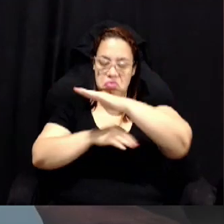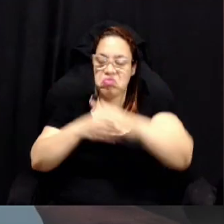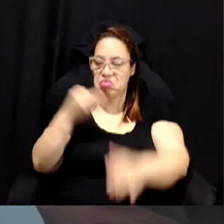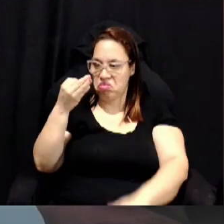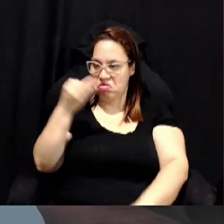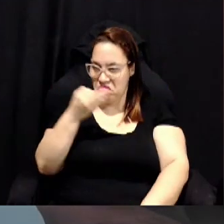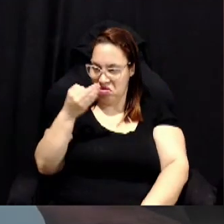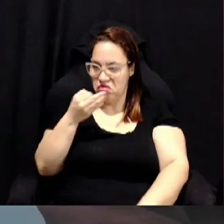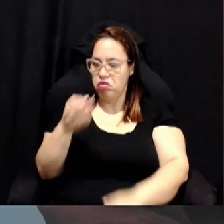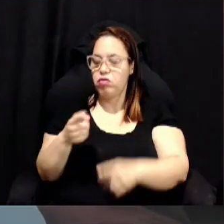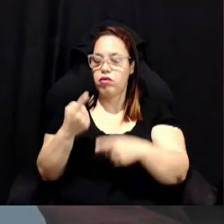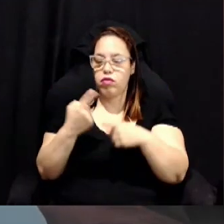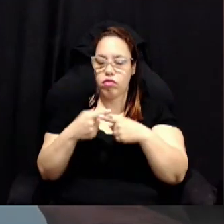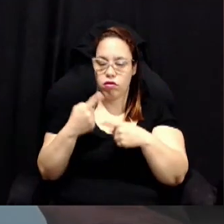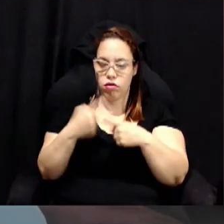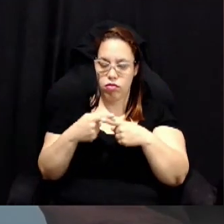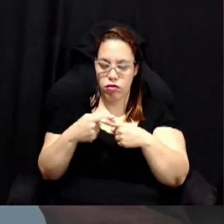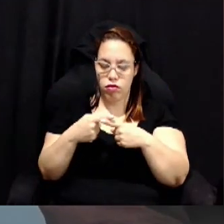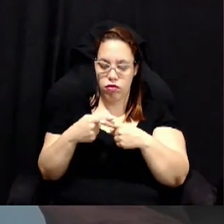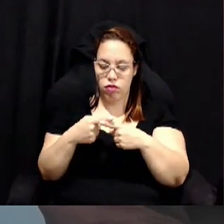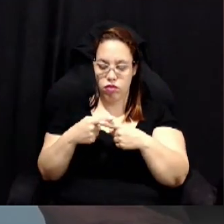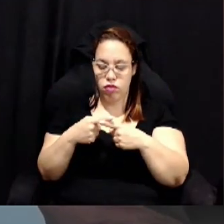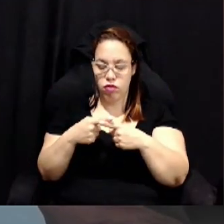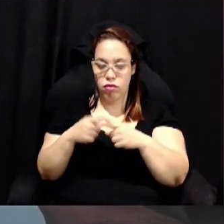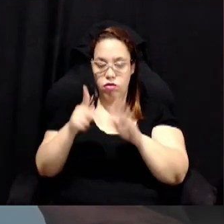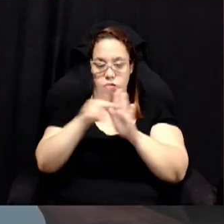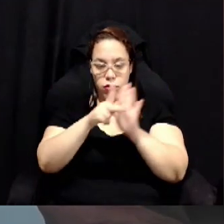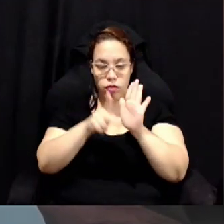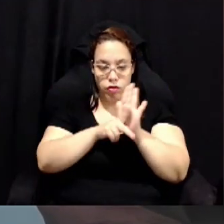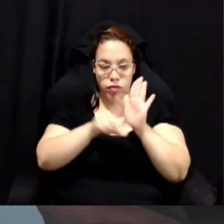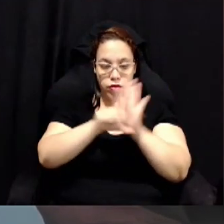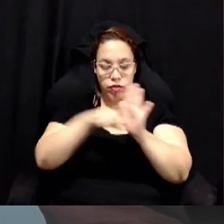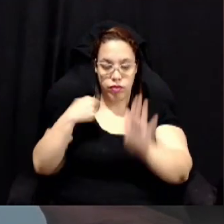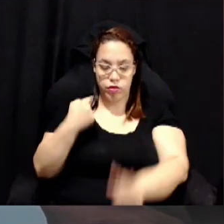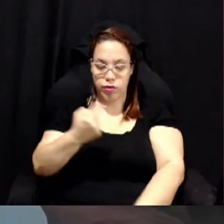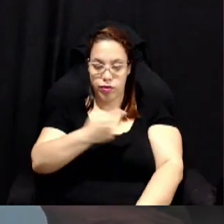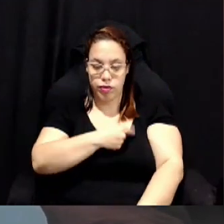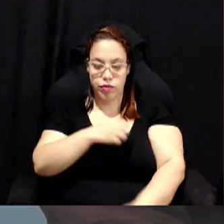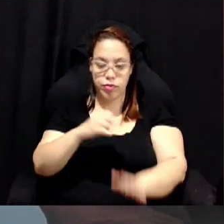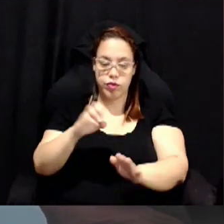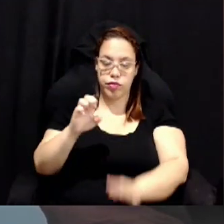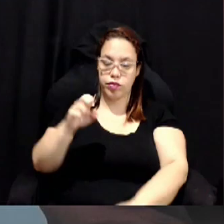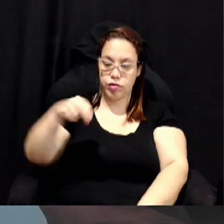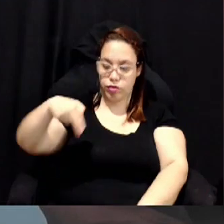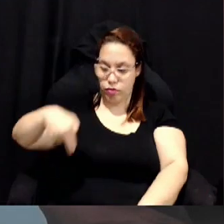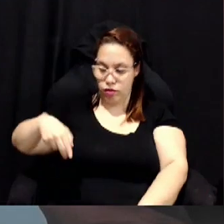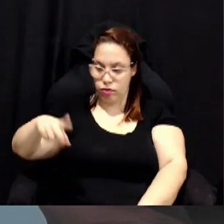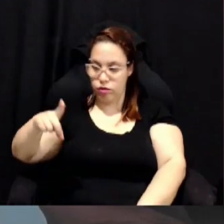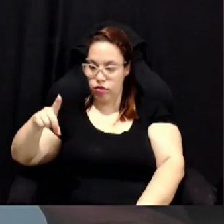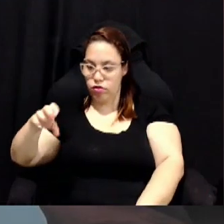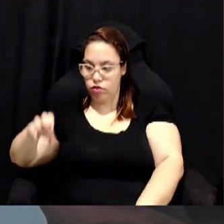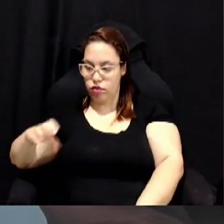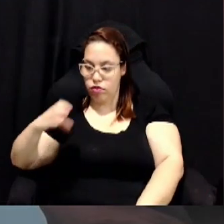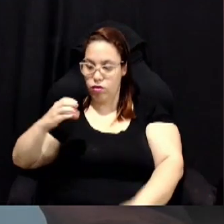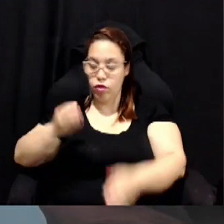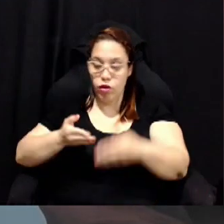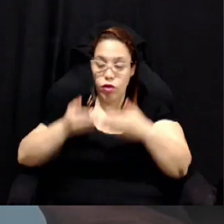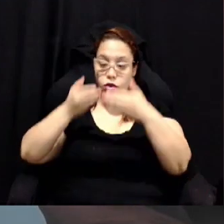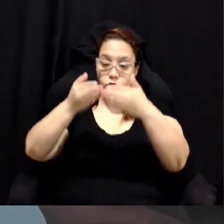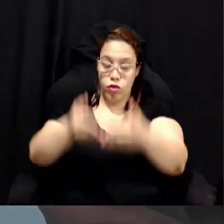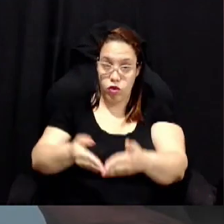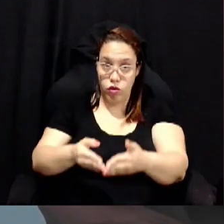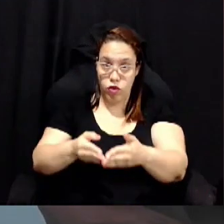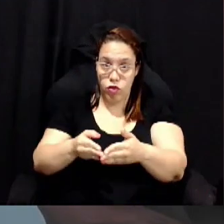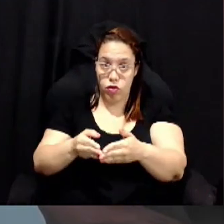quê? Porque através desse projeto de lei nosso, a INDEC começou a fornecer esses adesivos. E eu mesmo vejo o dia a